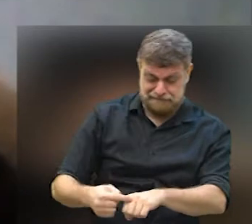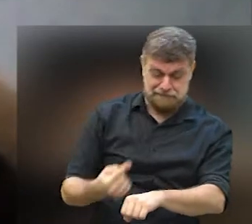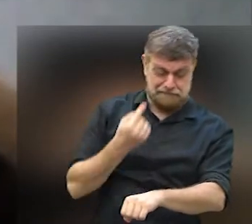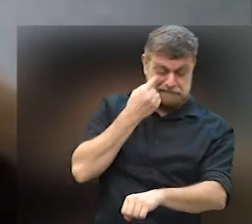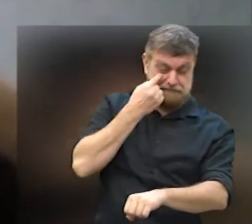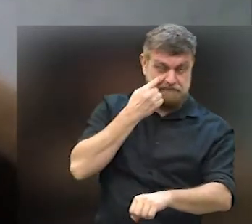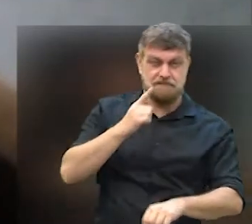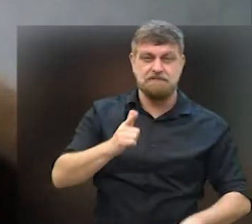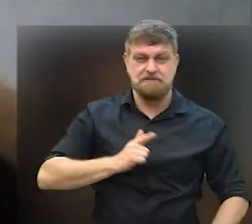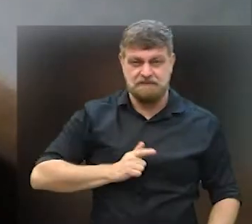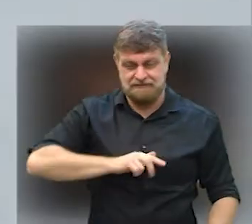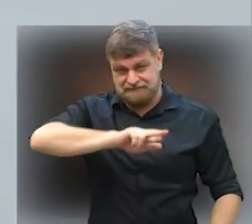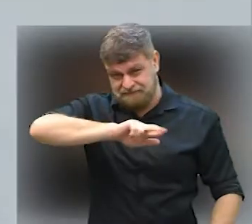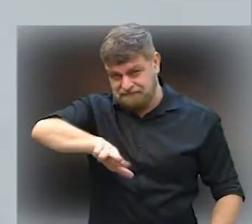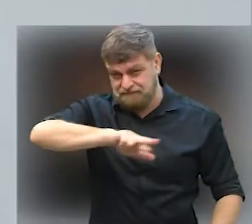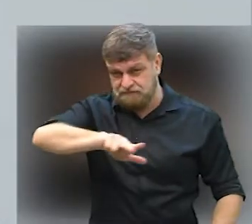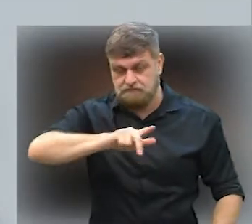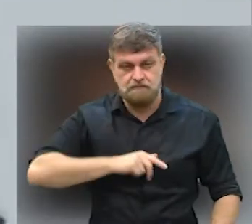Cenários aí sim foi muito